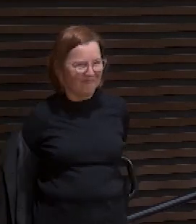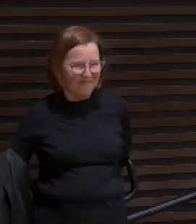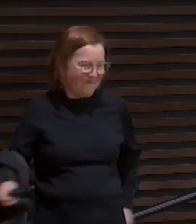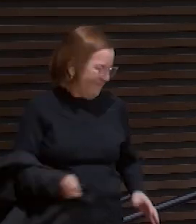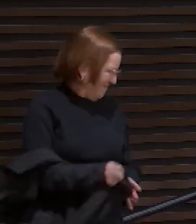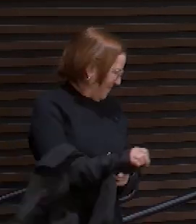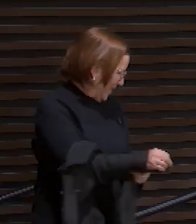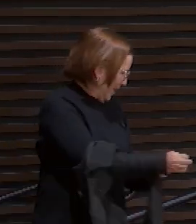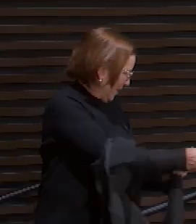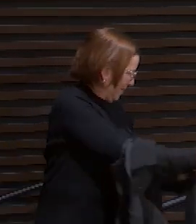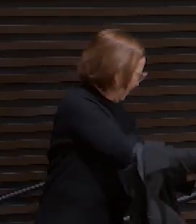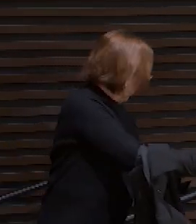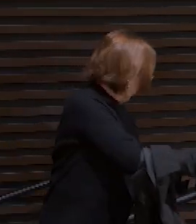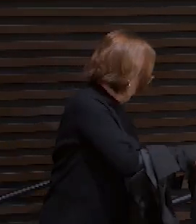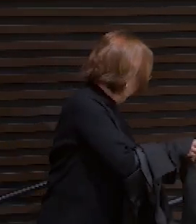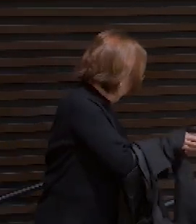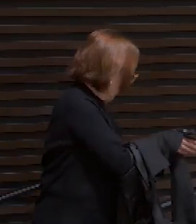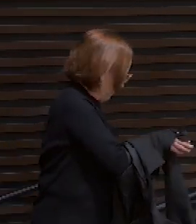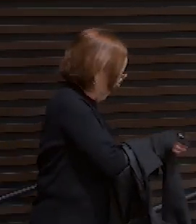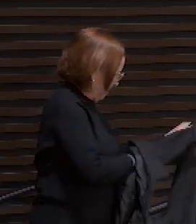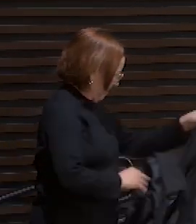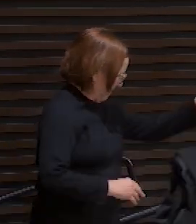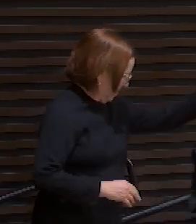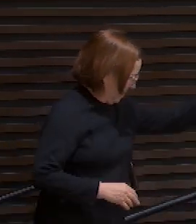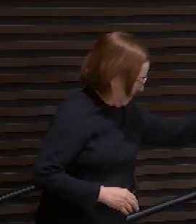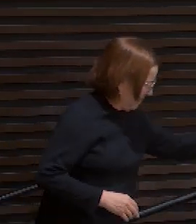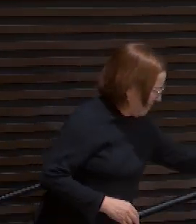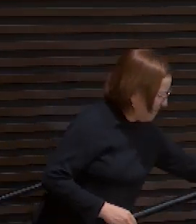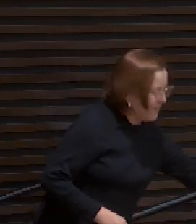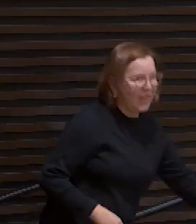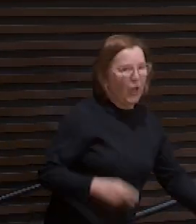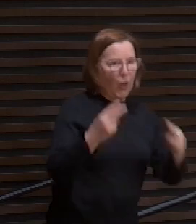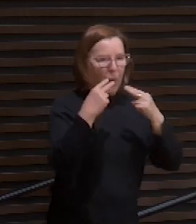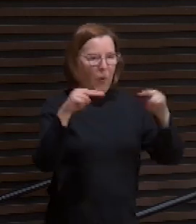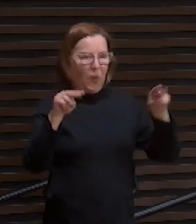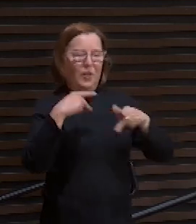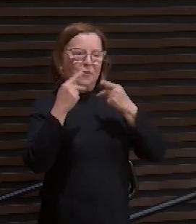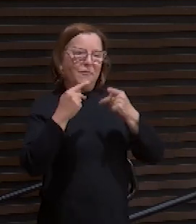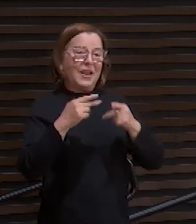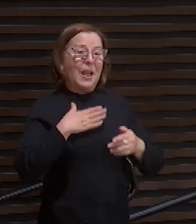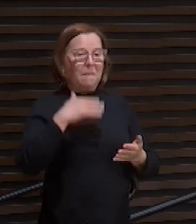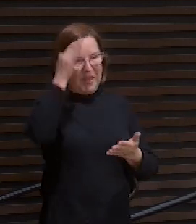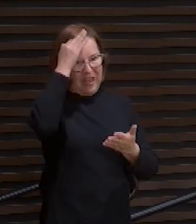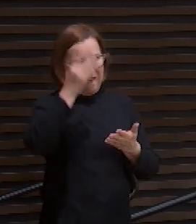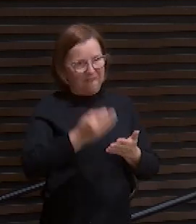o meu amor me foram dados do Senhor.